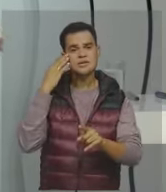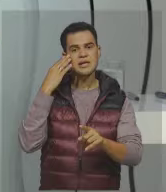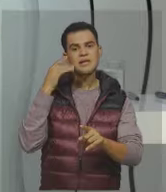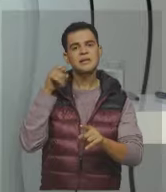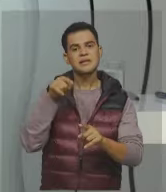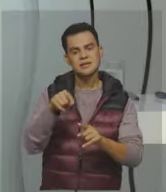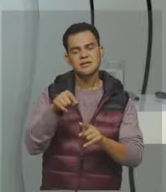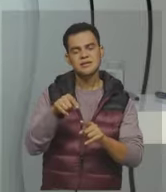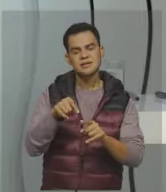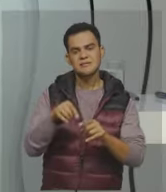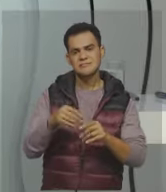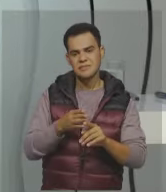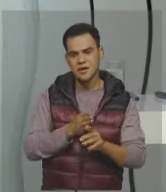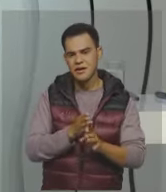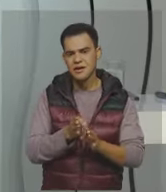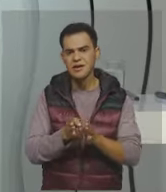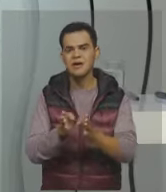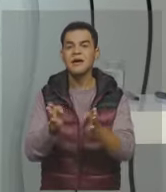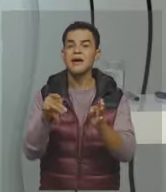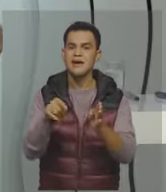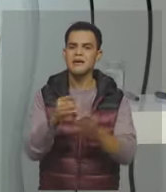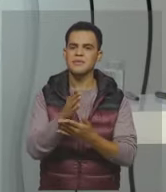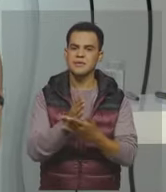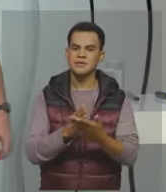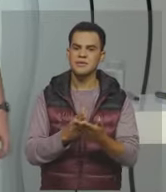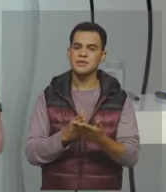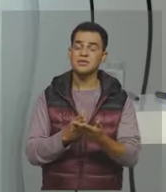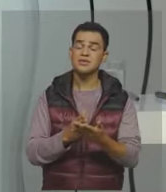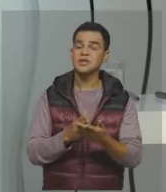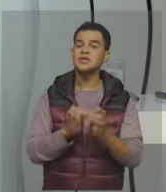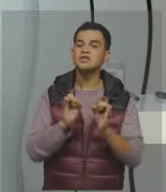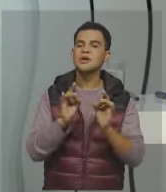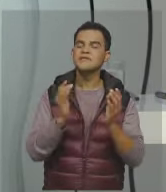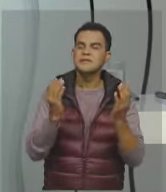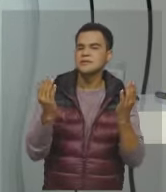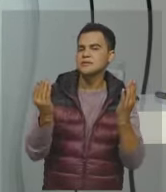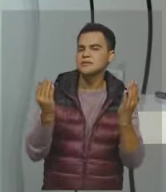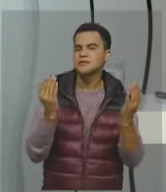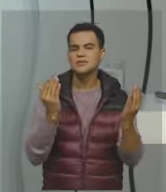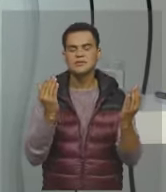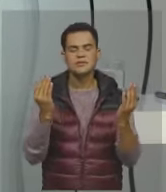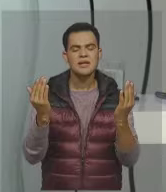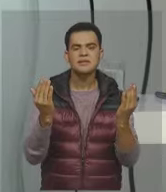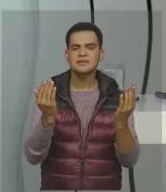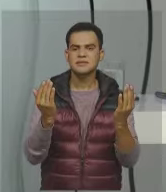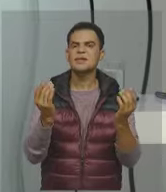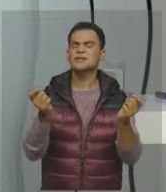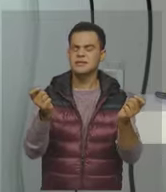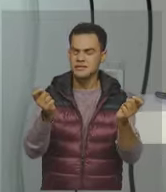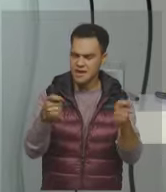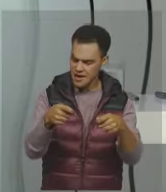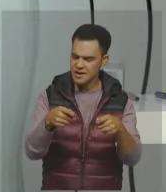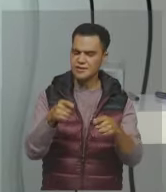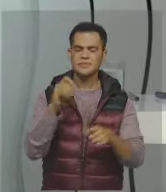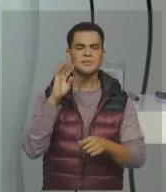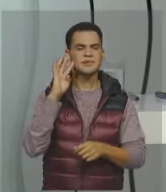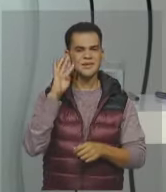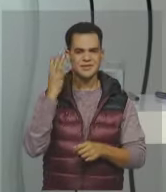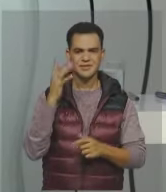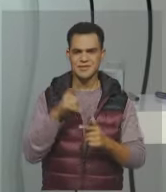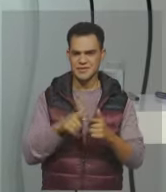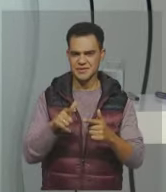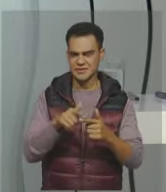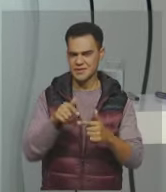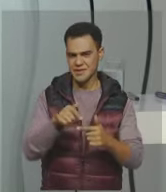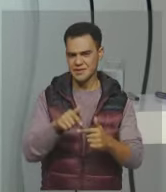é metade do outro. Então é só fazer associações aí que dá para a gente poder resolver esse tipo de problema,